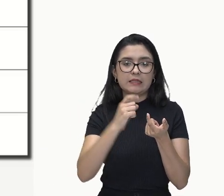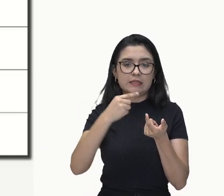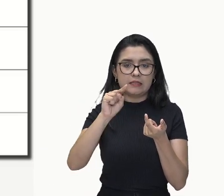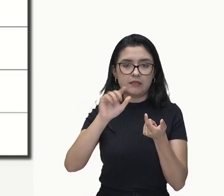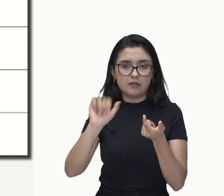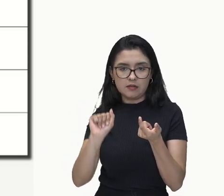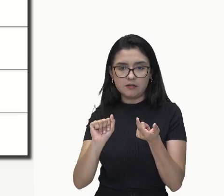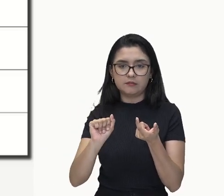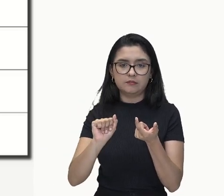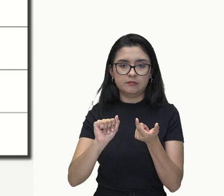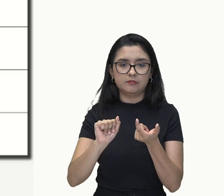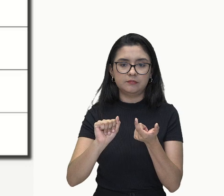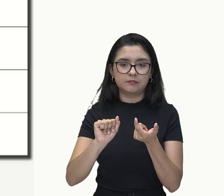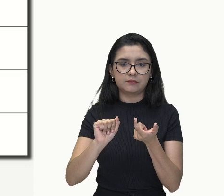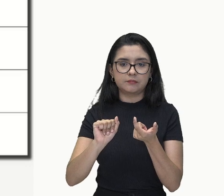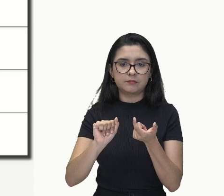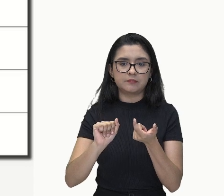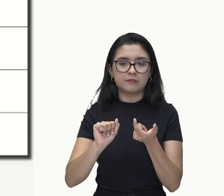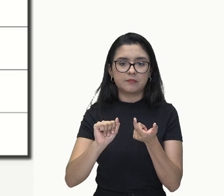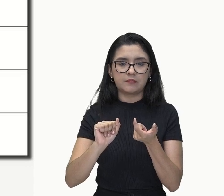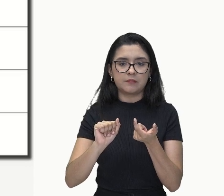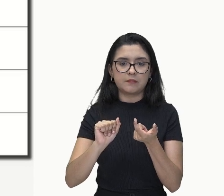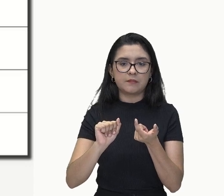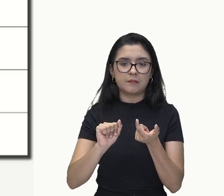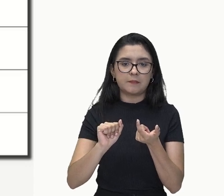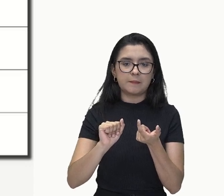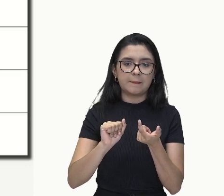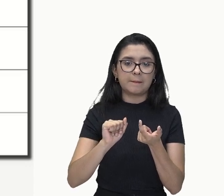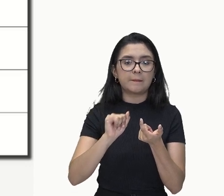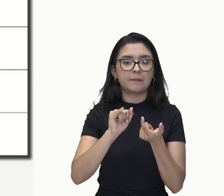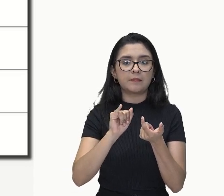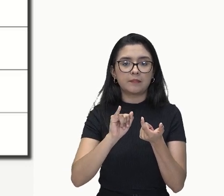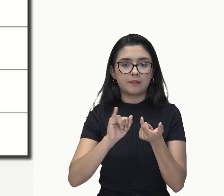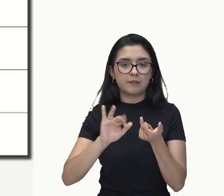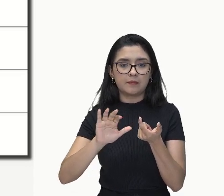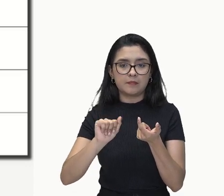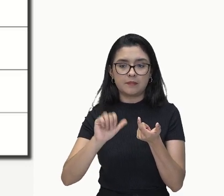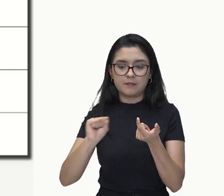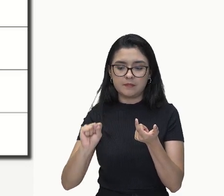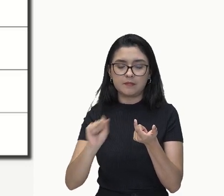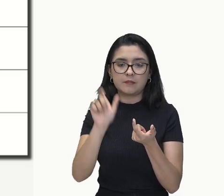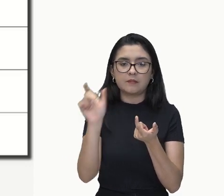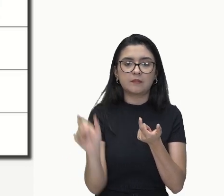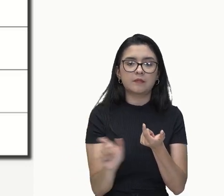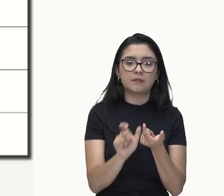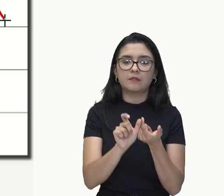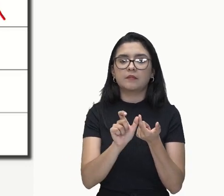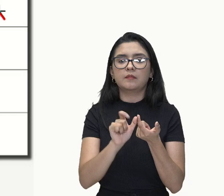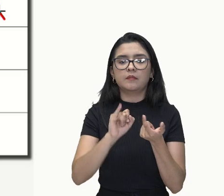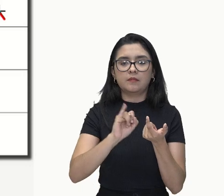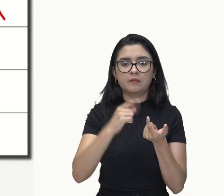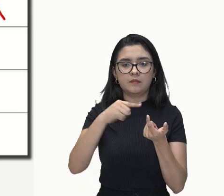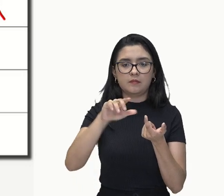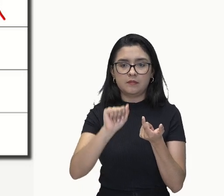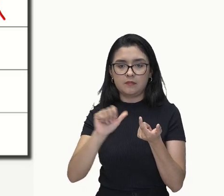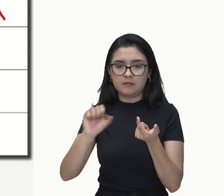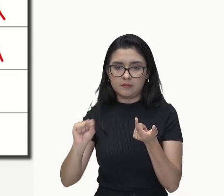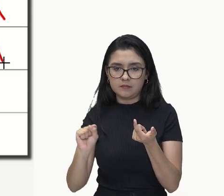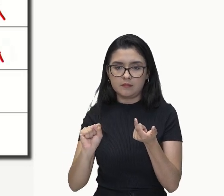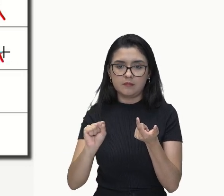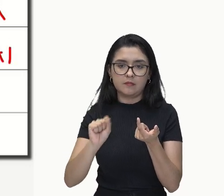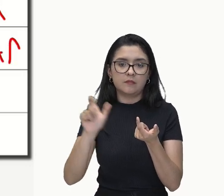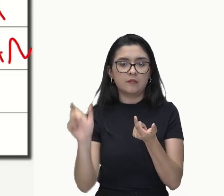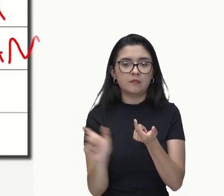Yo teria, yo bebia, tu bebias, él bebia,